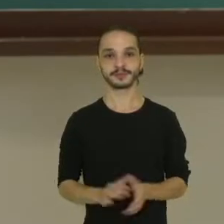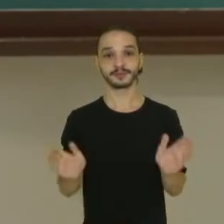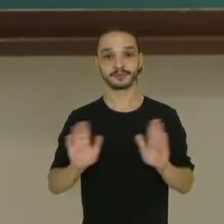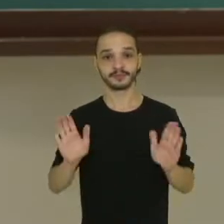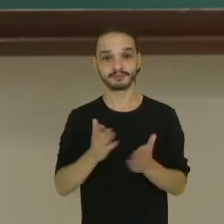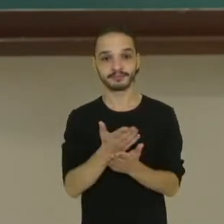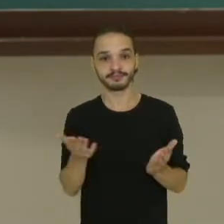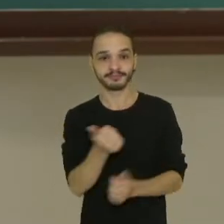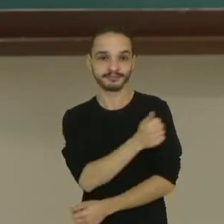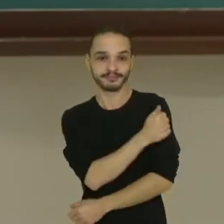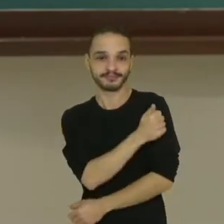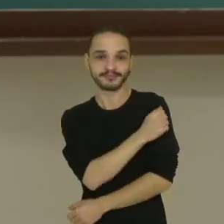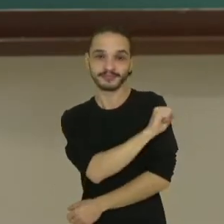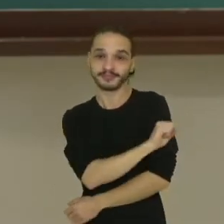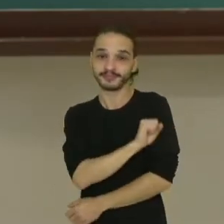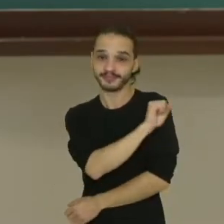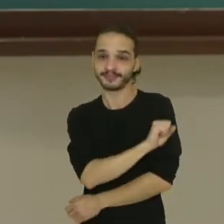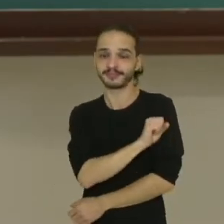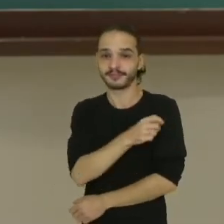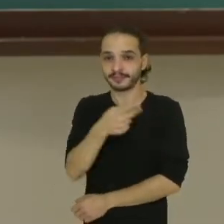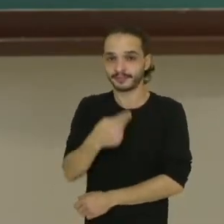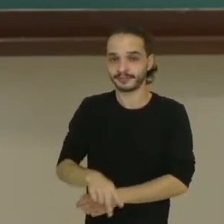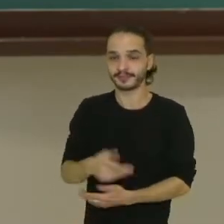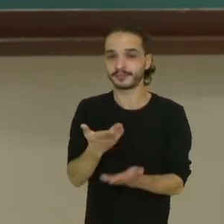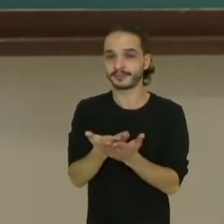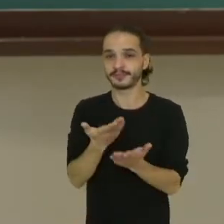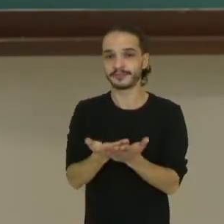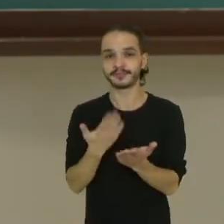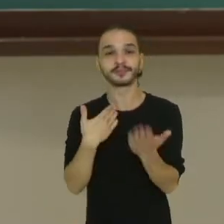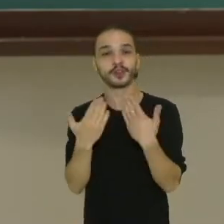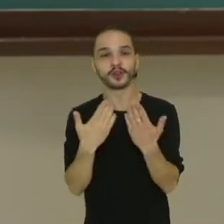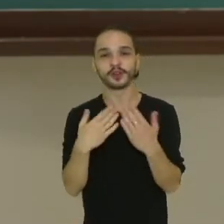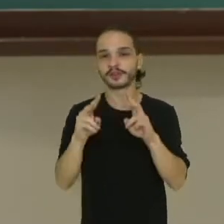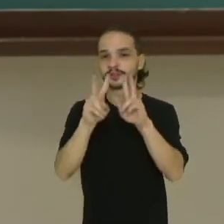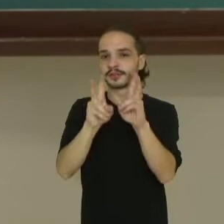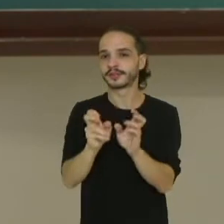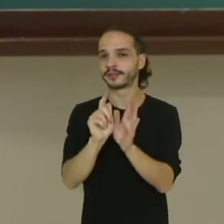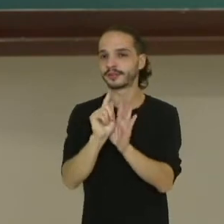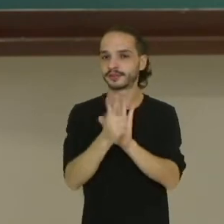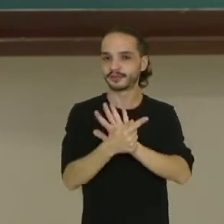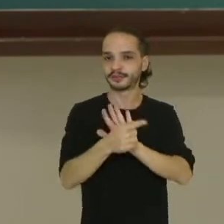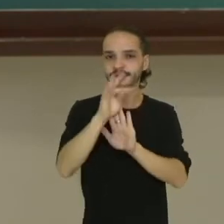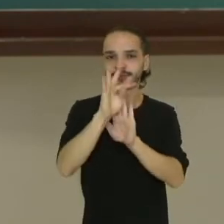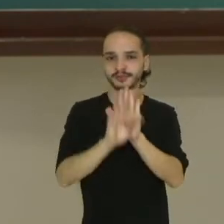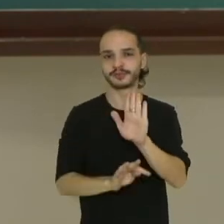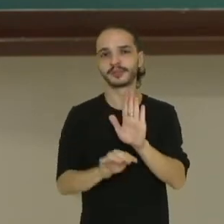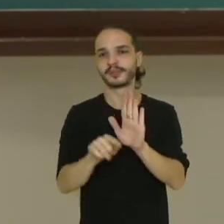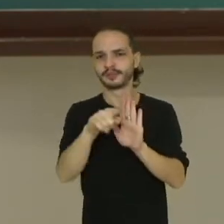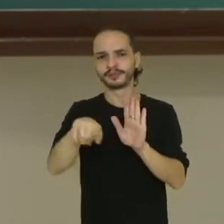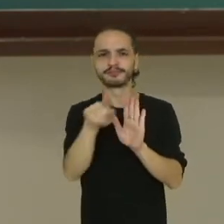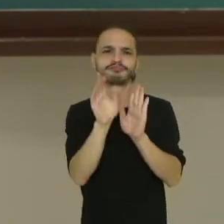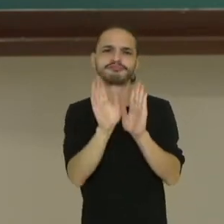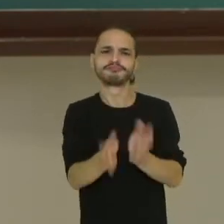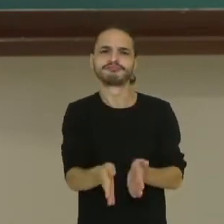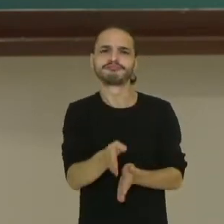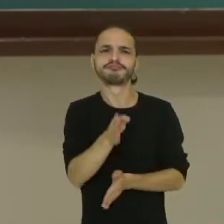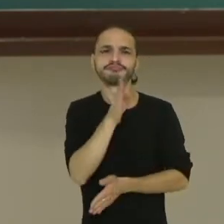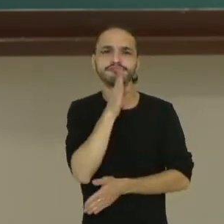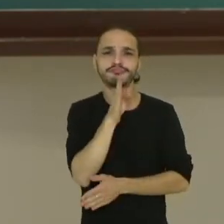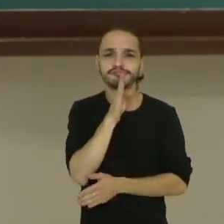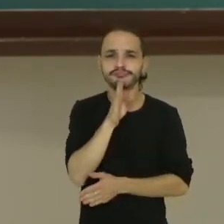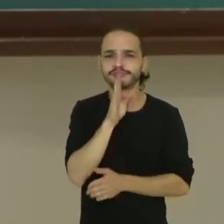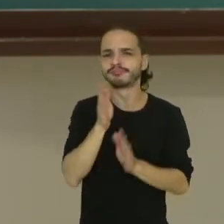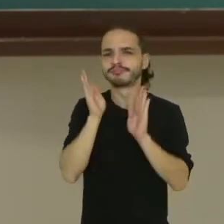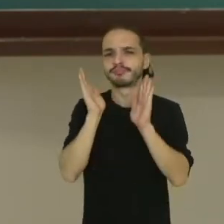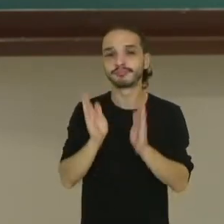Olá, estudantes do 8º ano. Nesta aula vamos conversar um pouco sobre um gênero textual, o qual vocês já têm bastante